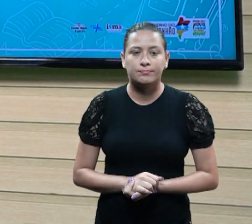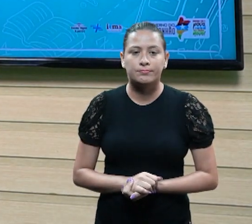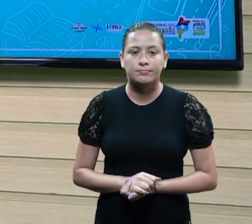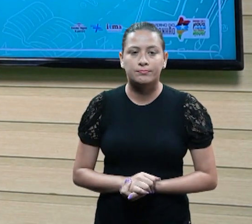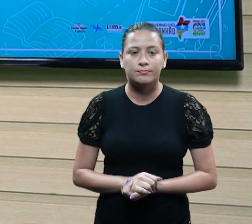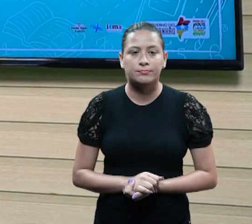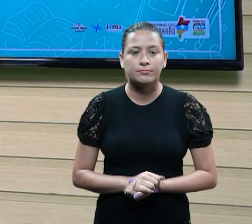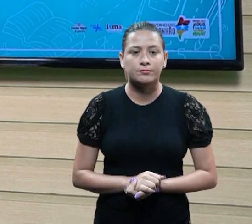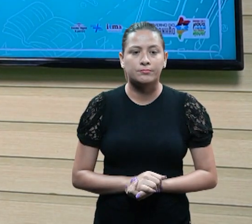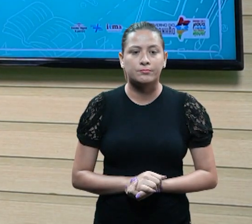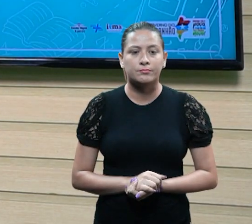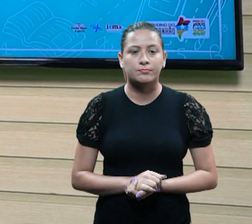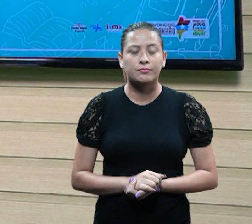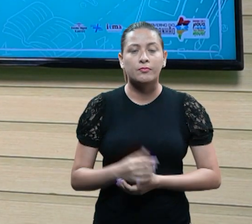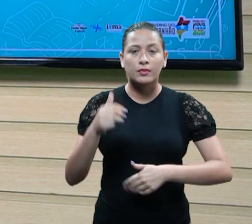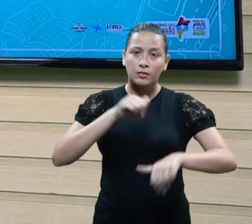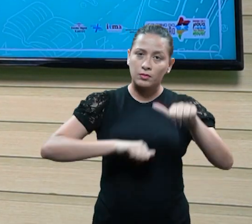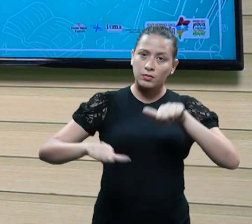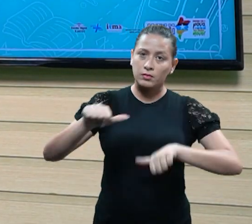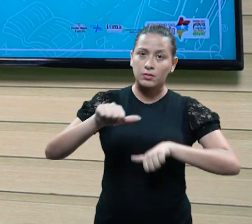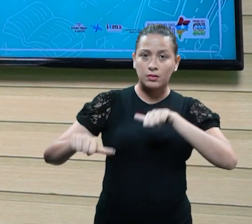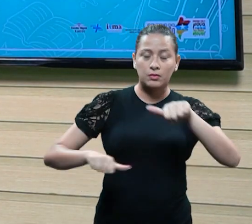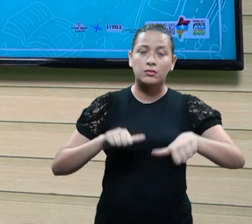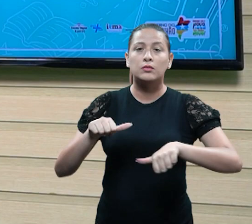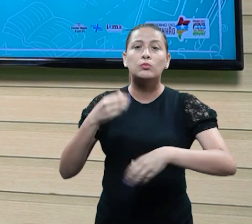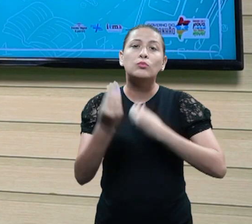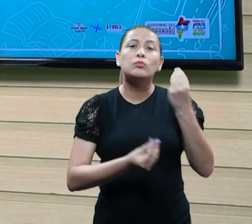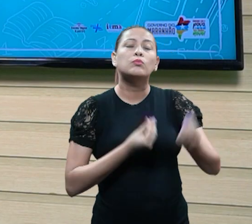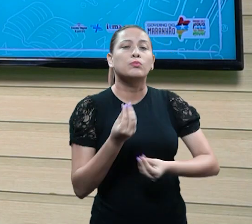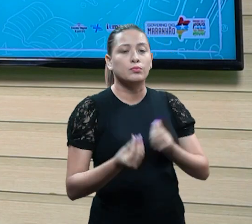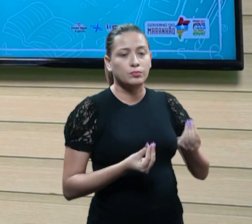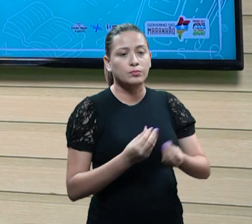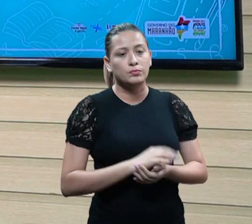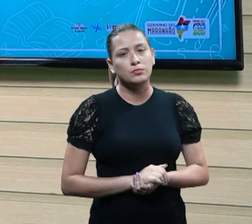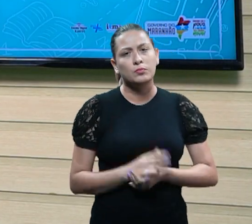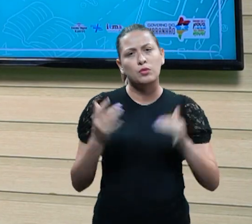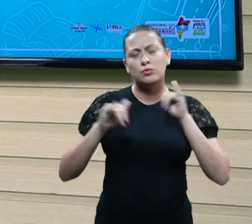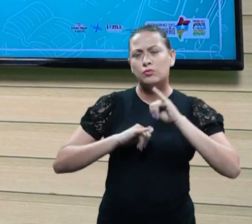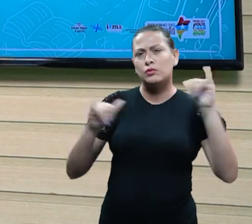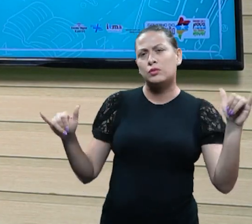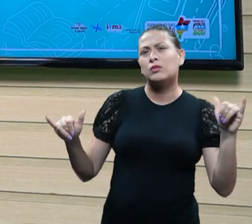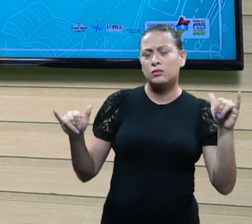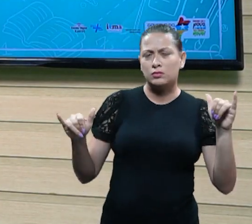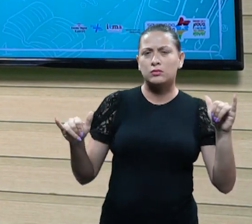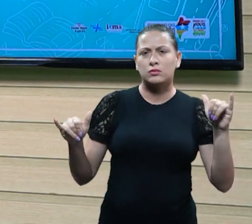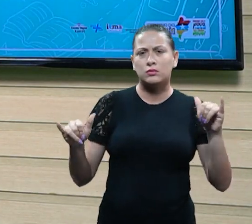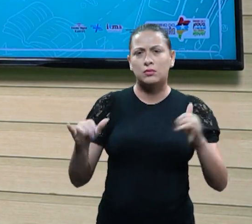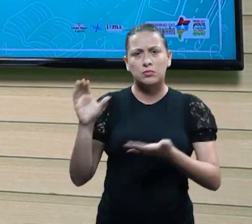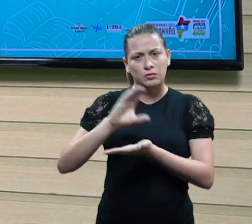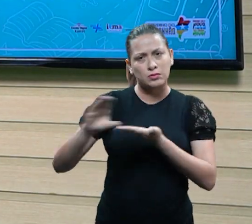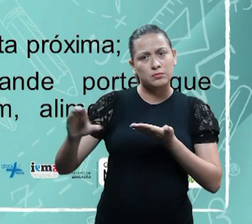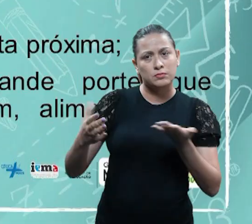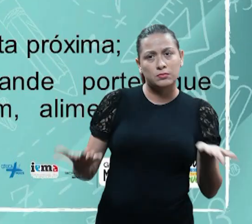potencial. Então, qual é a troca que eu tenho que fazer com ele? A divulgação do